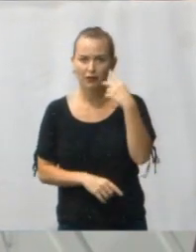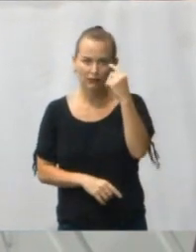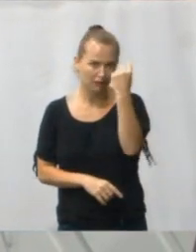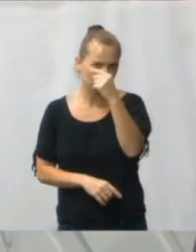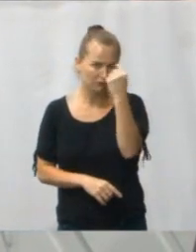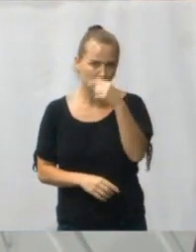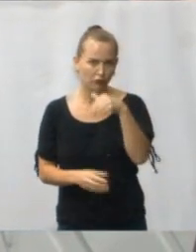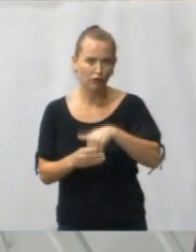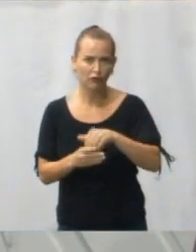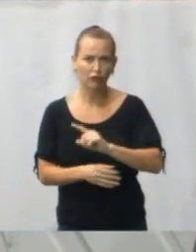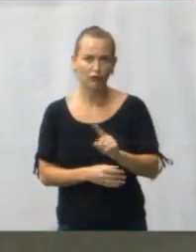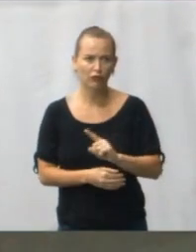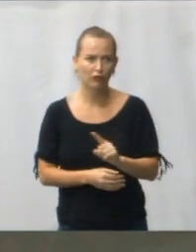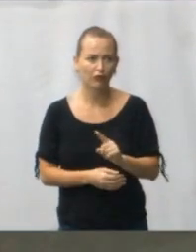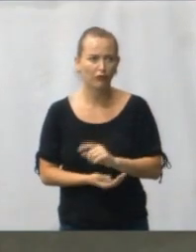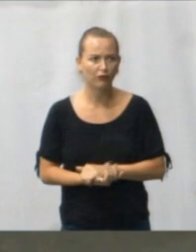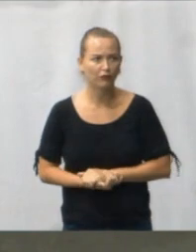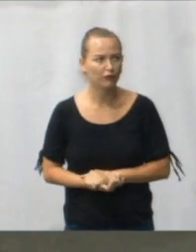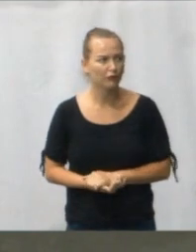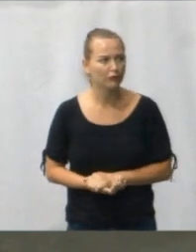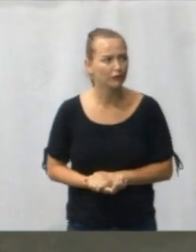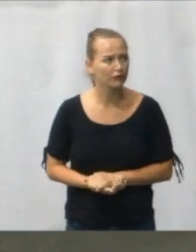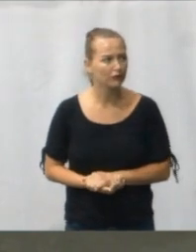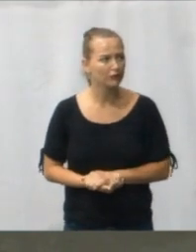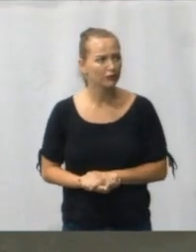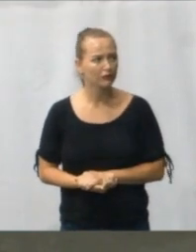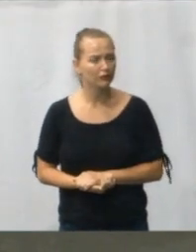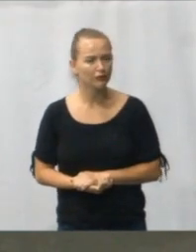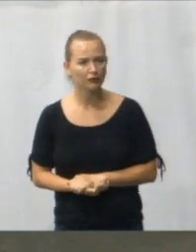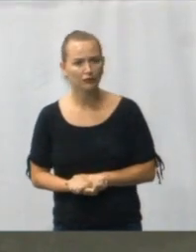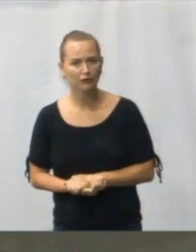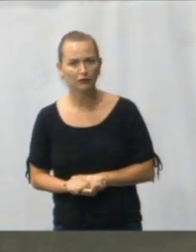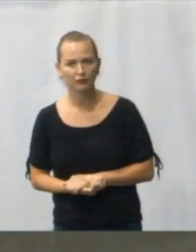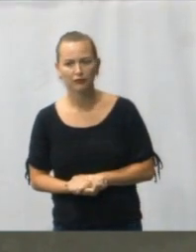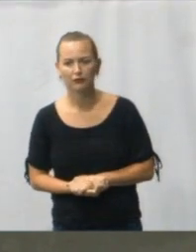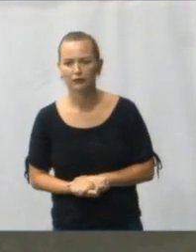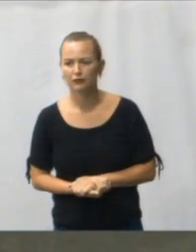Na verdade, com a ausência do Deninho, você vota, Maurício.